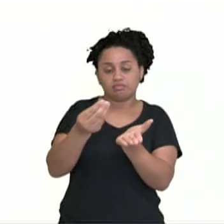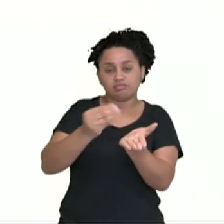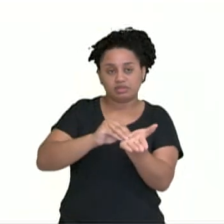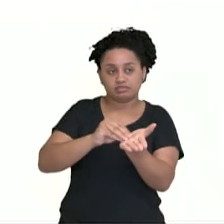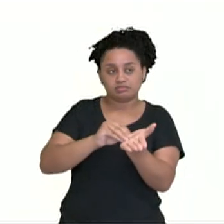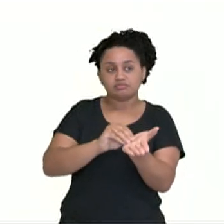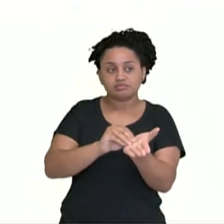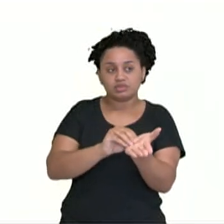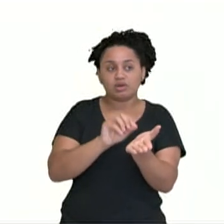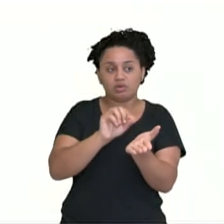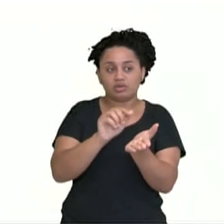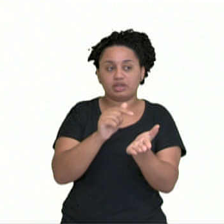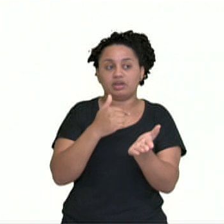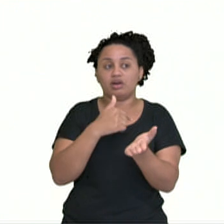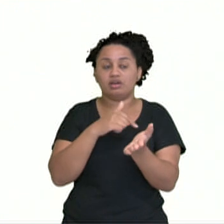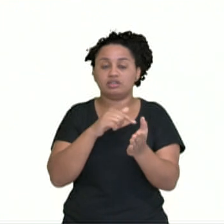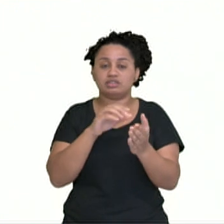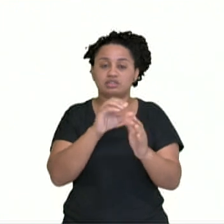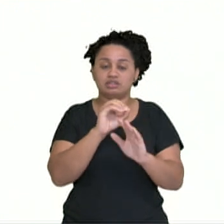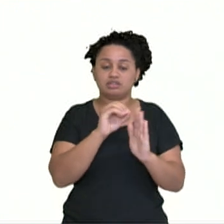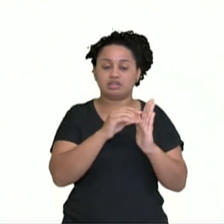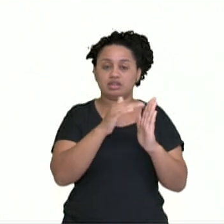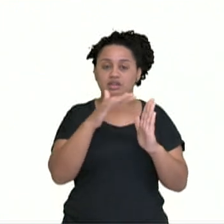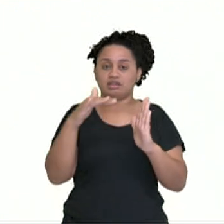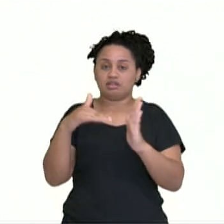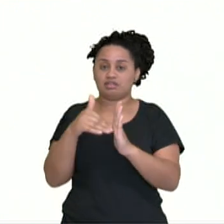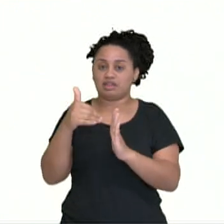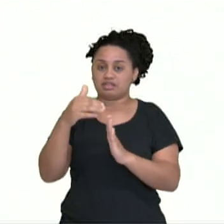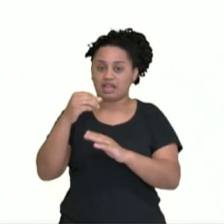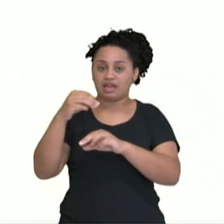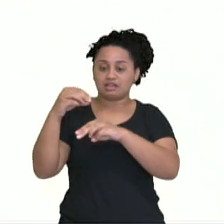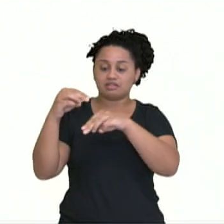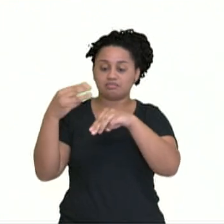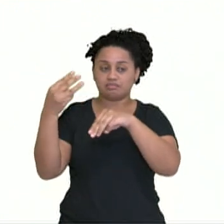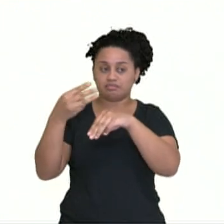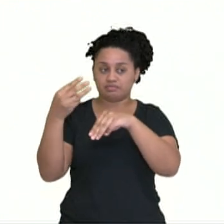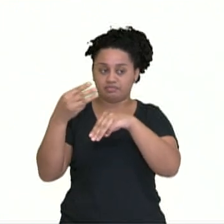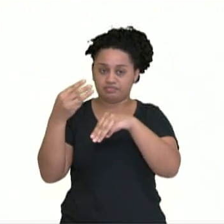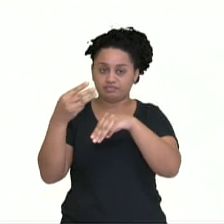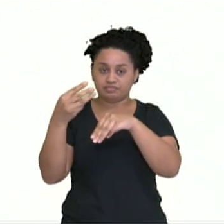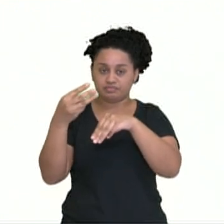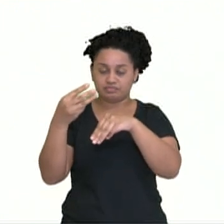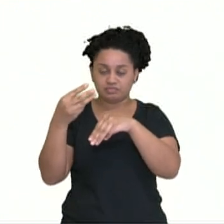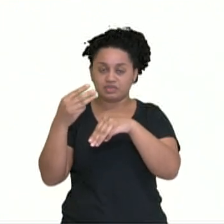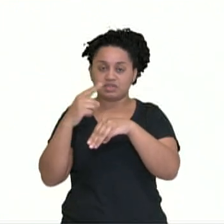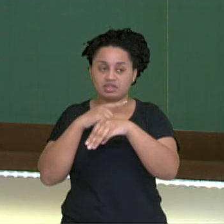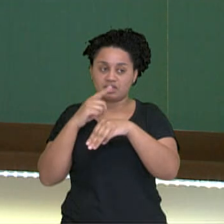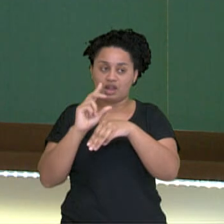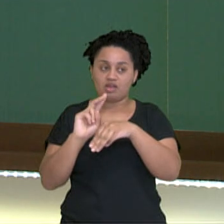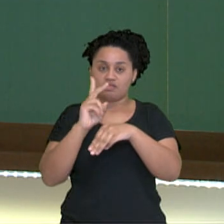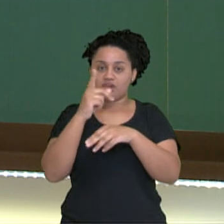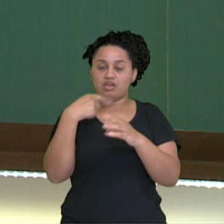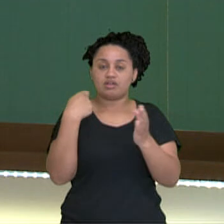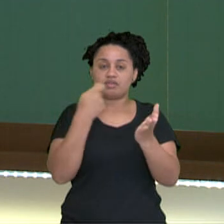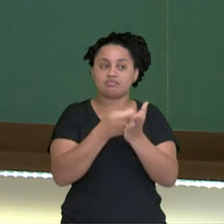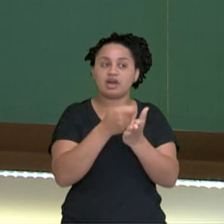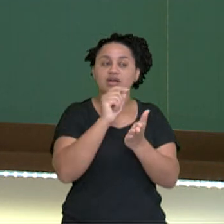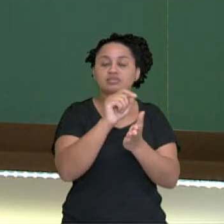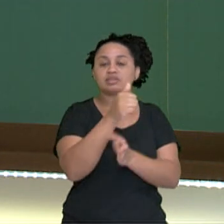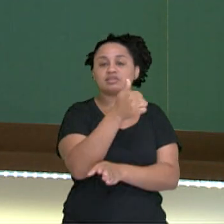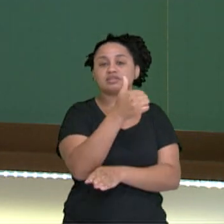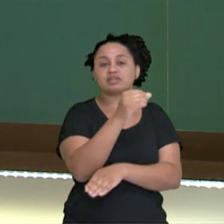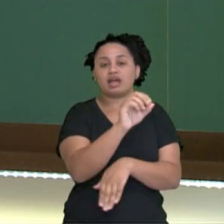aqui? Que de 0 a 10 metros cúbicos, aqui o C de consumo, o